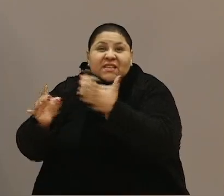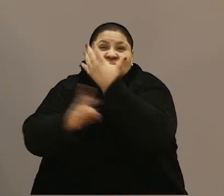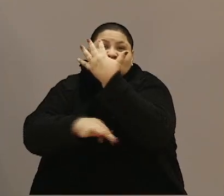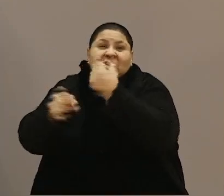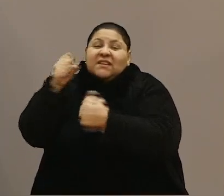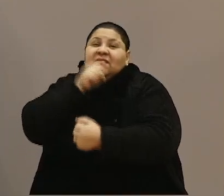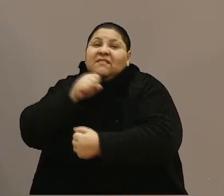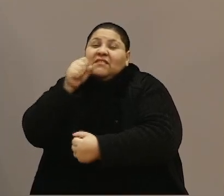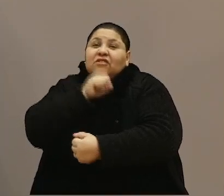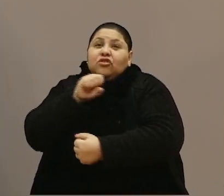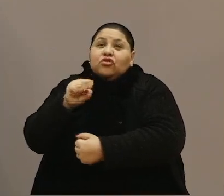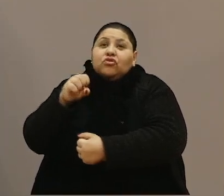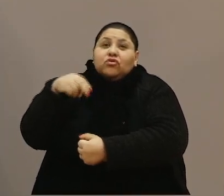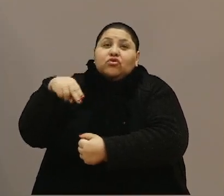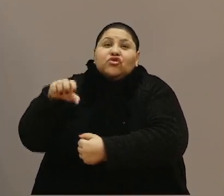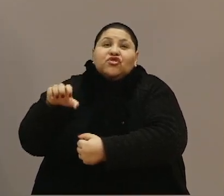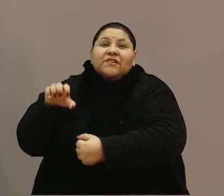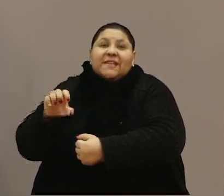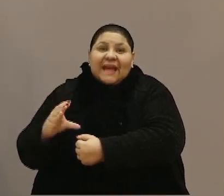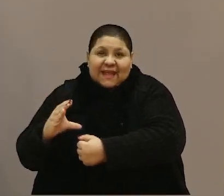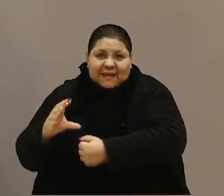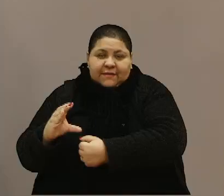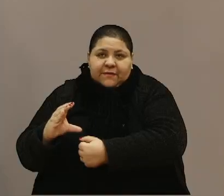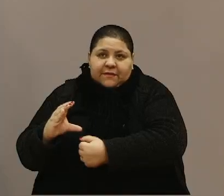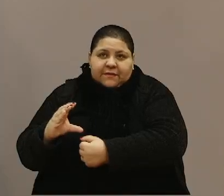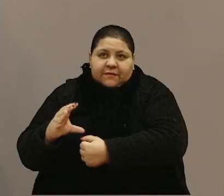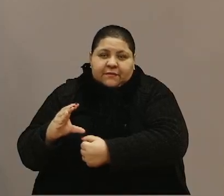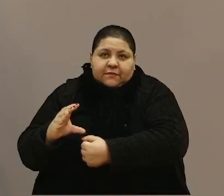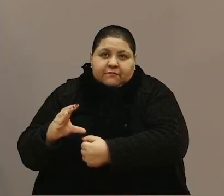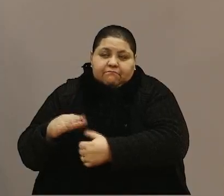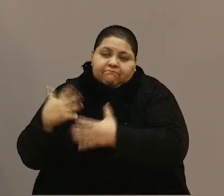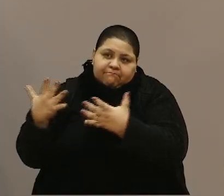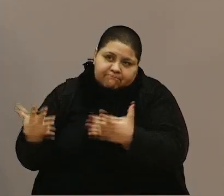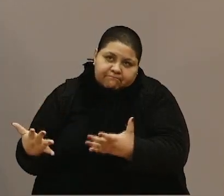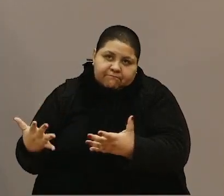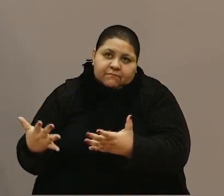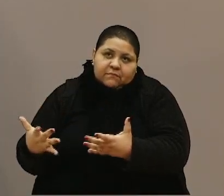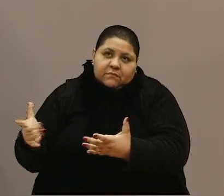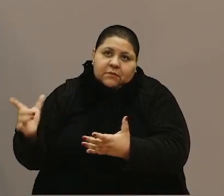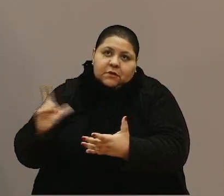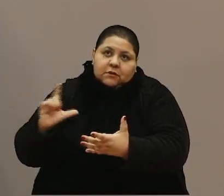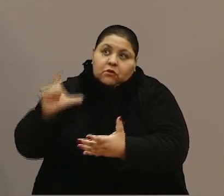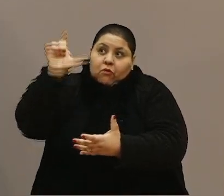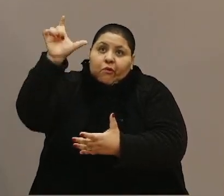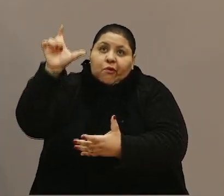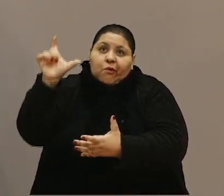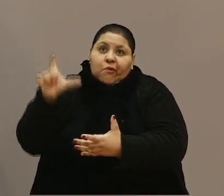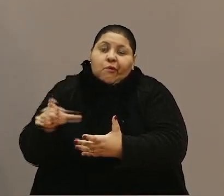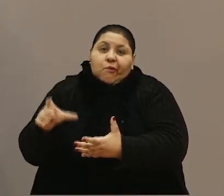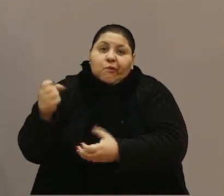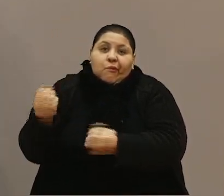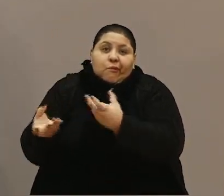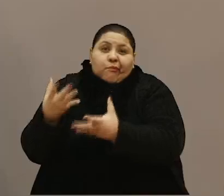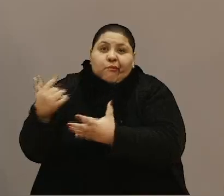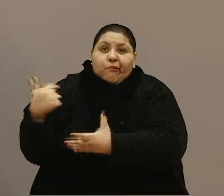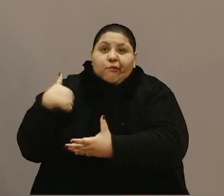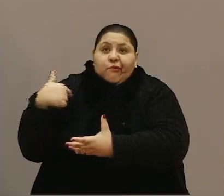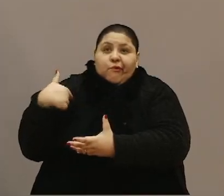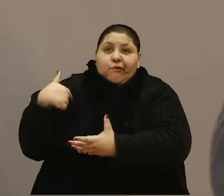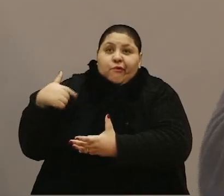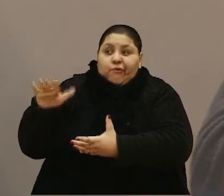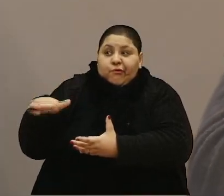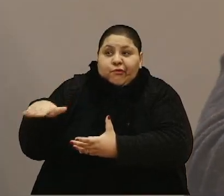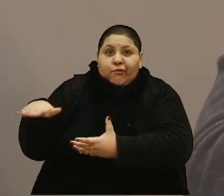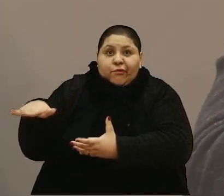antiga Sonelli, a celulose, né? E vi homens saindo queimados de lá, viu? E eu era uma